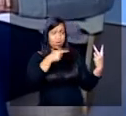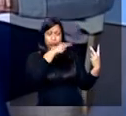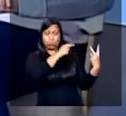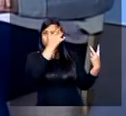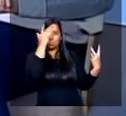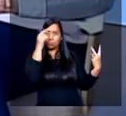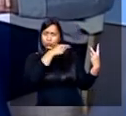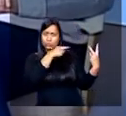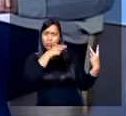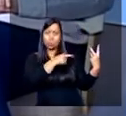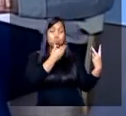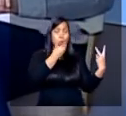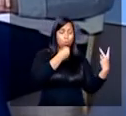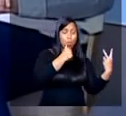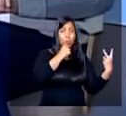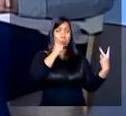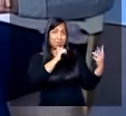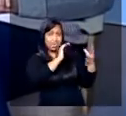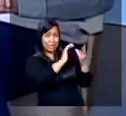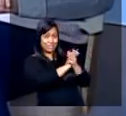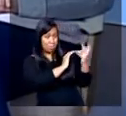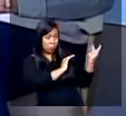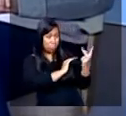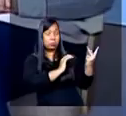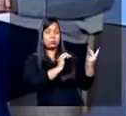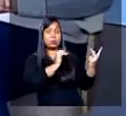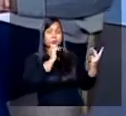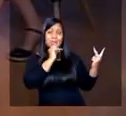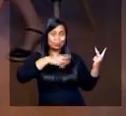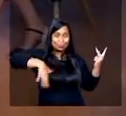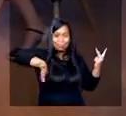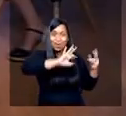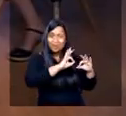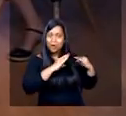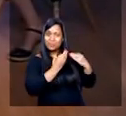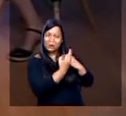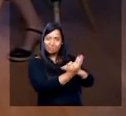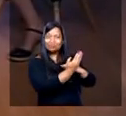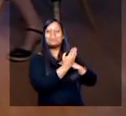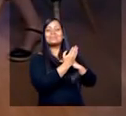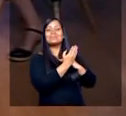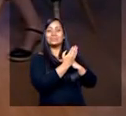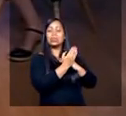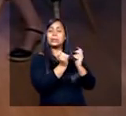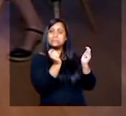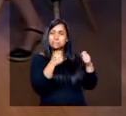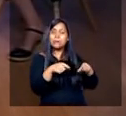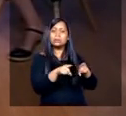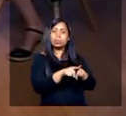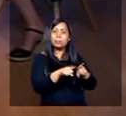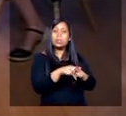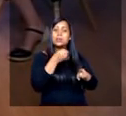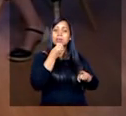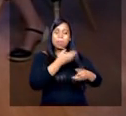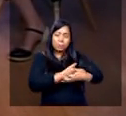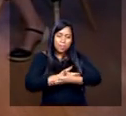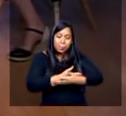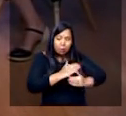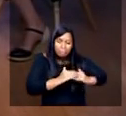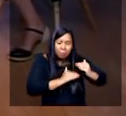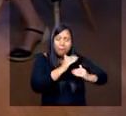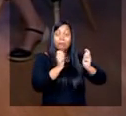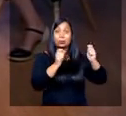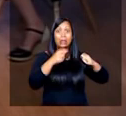né, junto com uma rede de apoio que, quando é possível, né, ter e possa fazer com que esse bebê vá tendo um